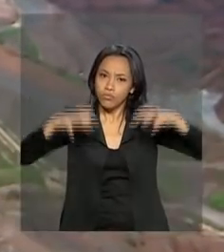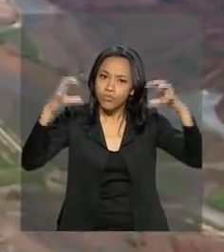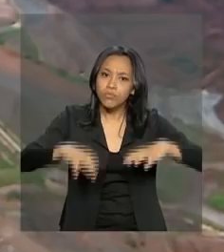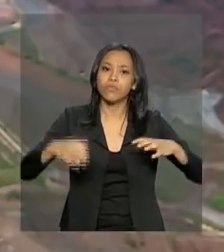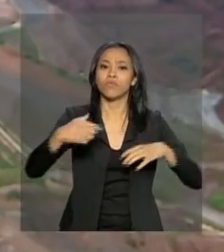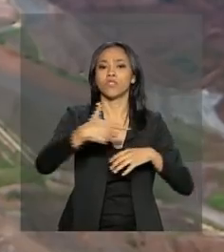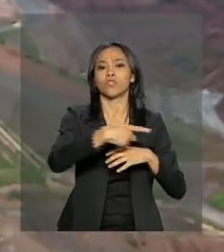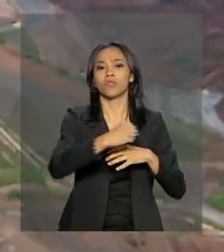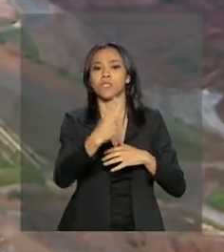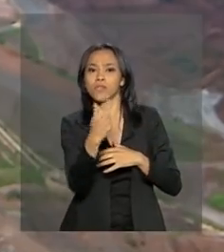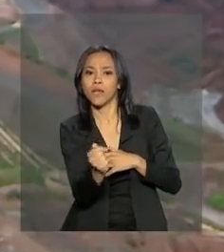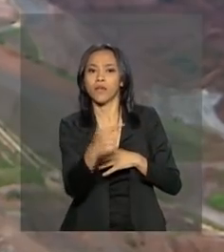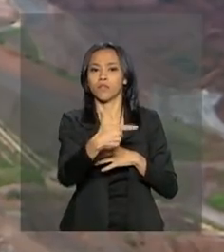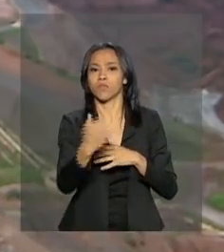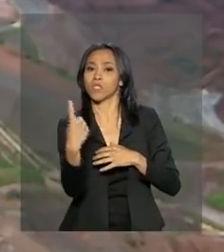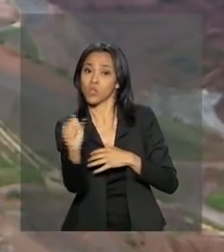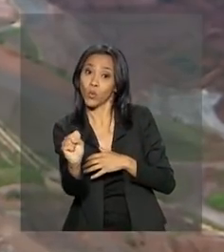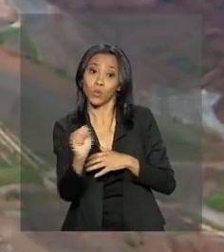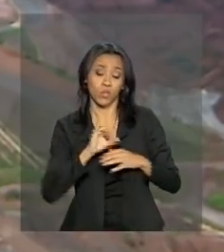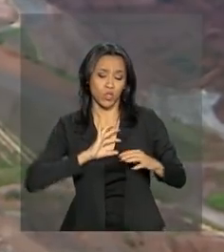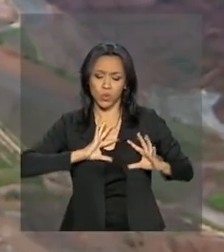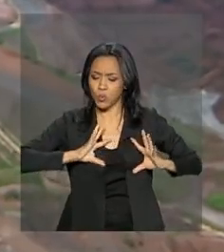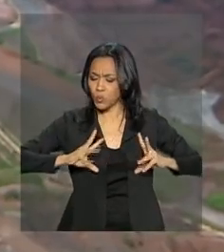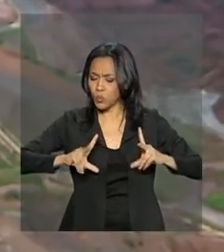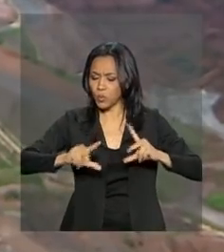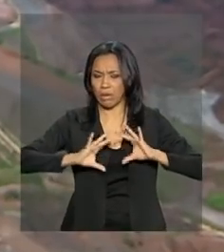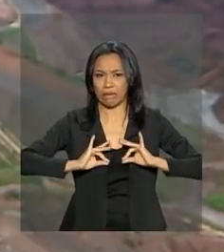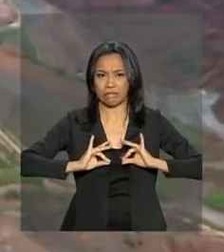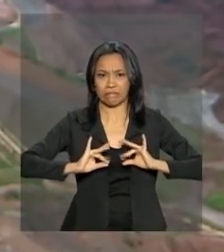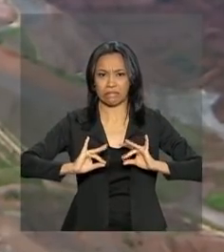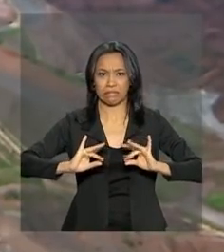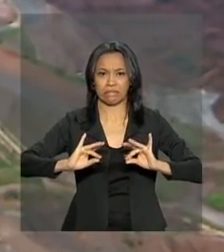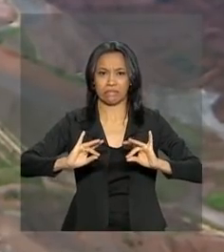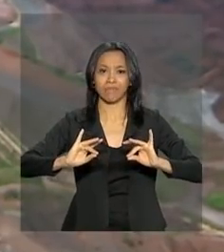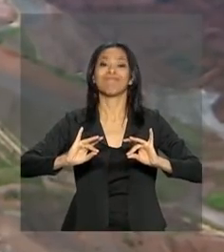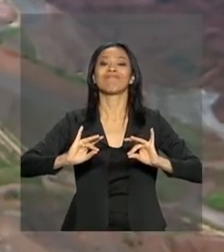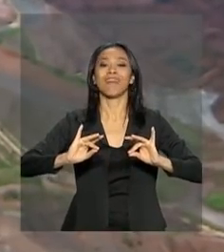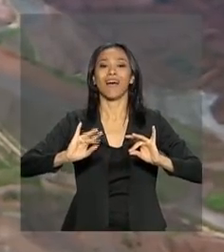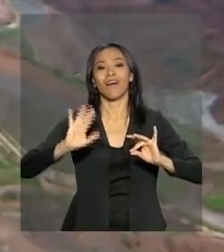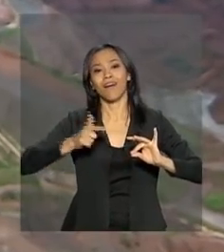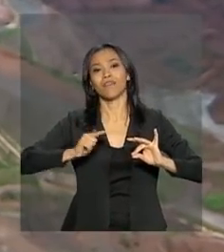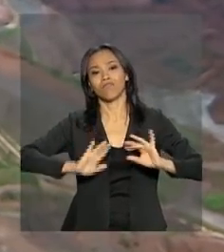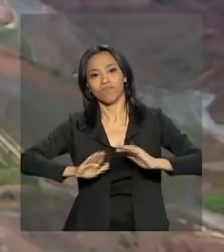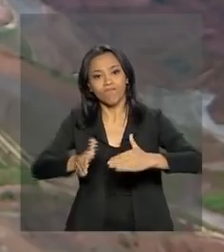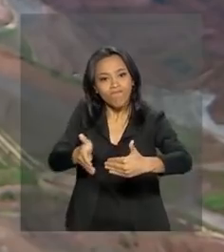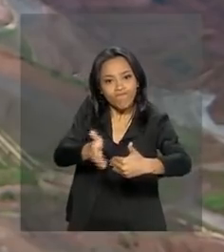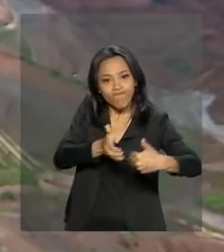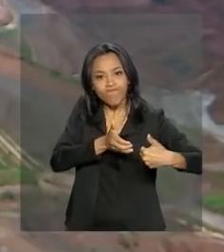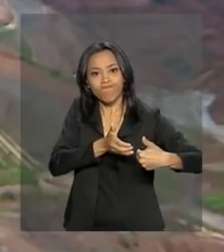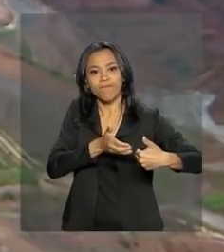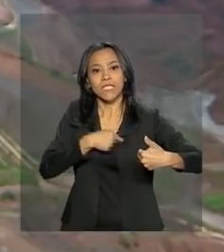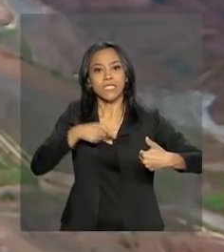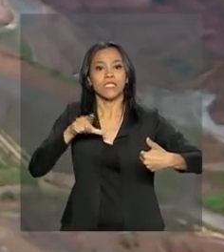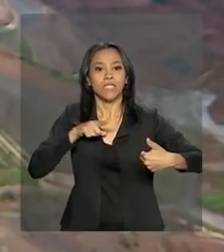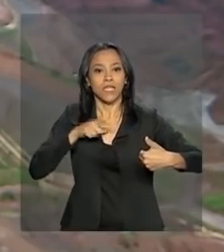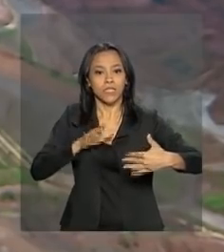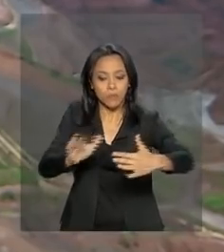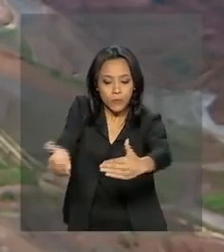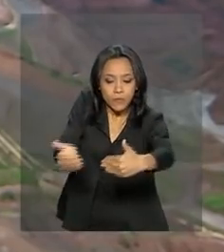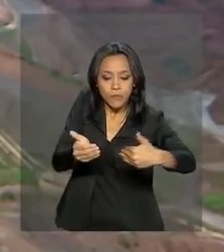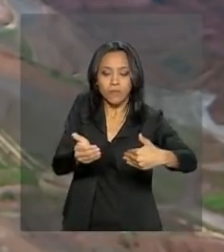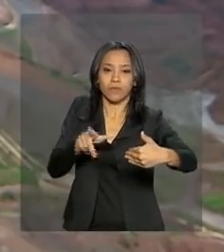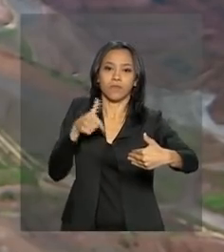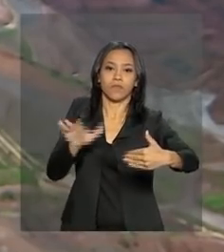e todo esse rejeito remanescente está contido dentro das áreas, está contido nessas estruturas,